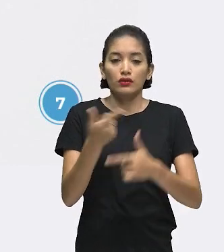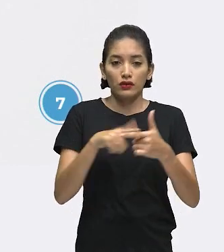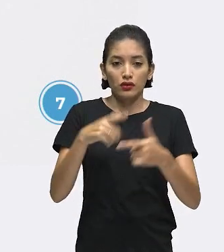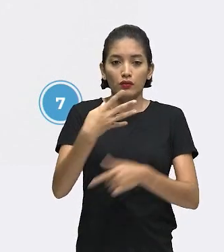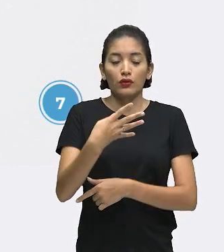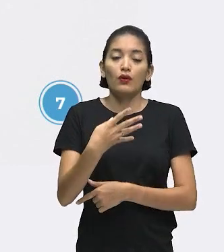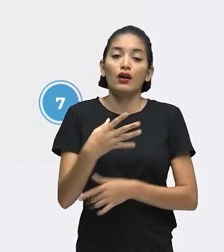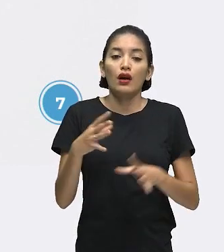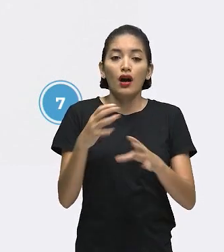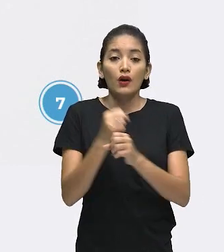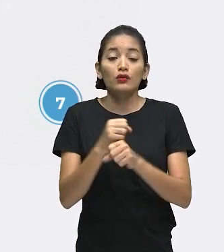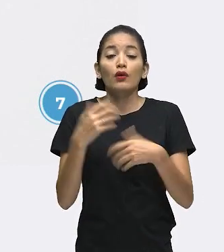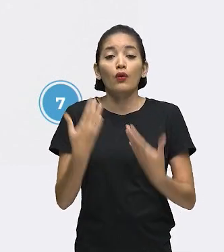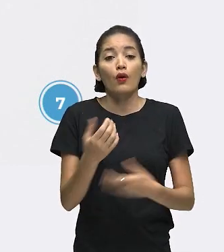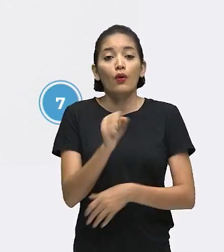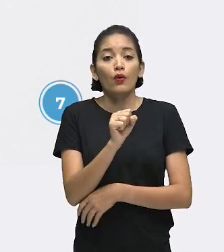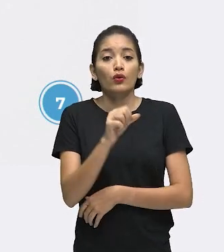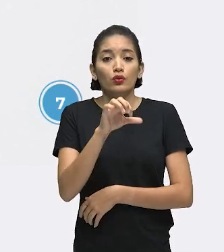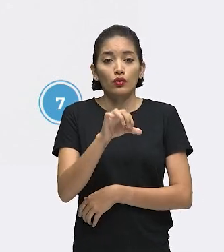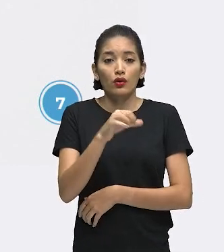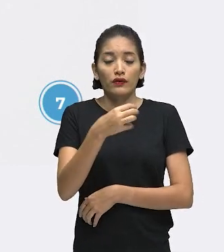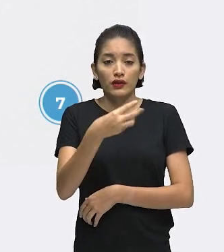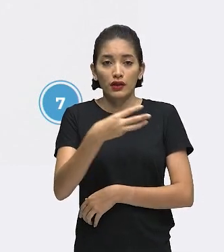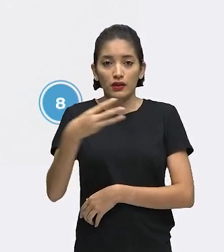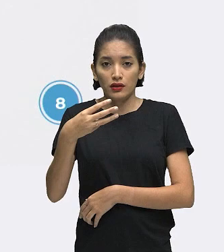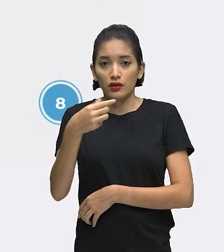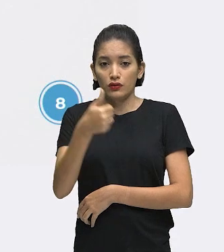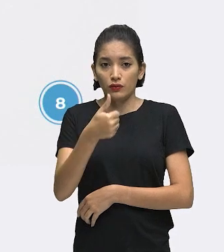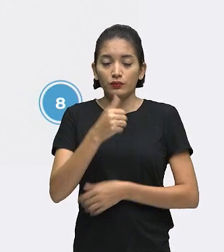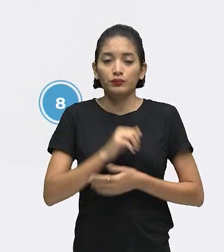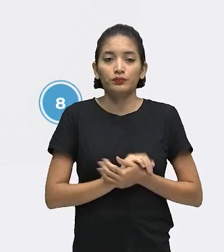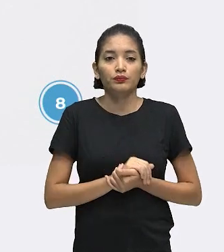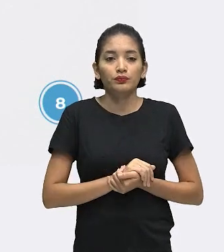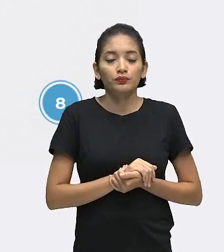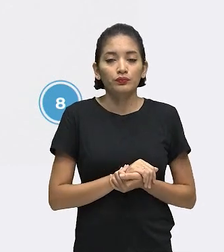89.331. Temos aí uma divisão exata.